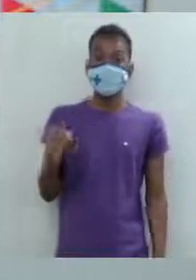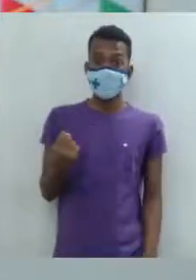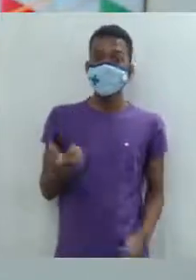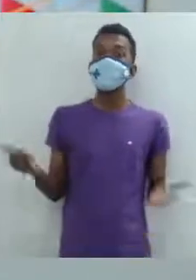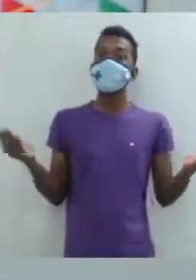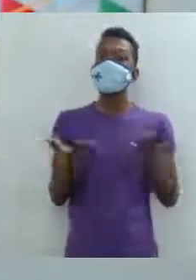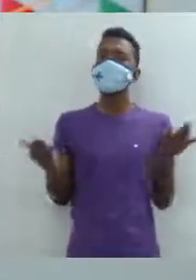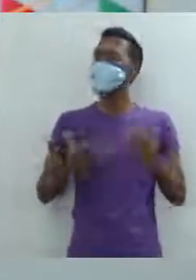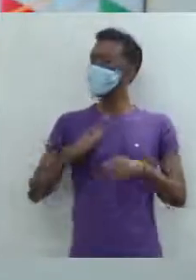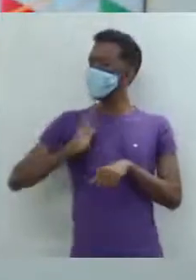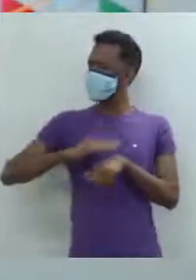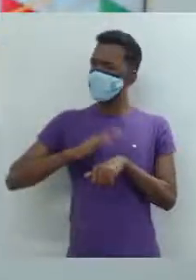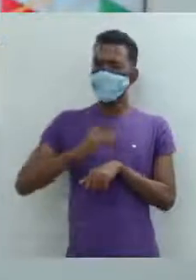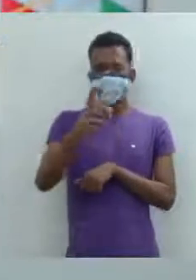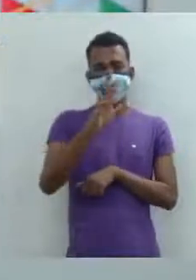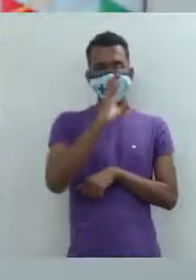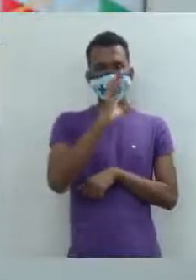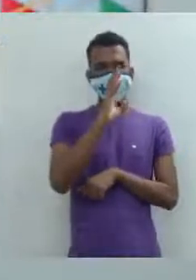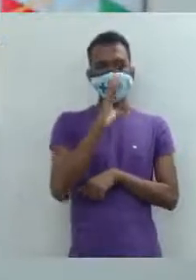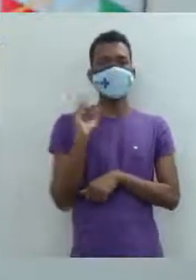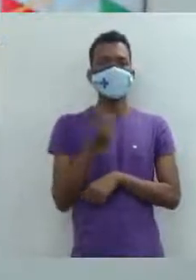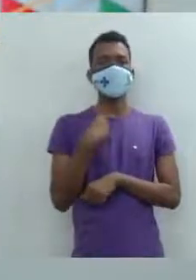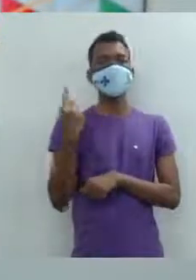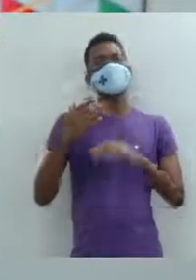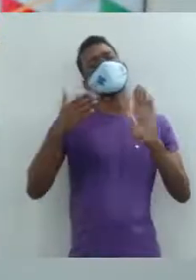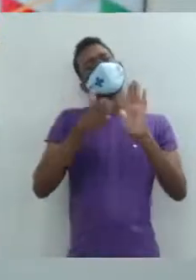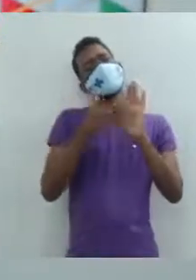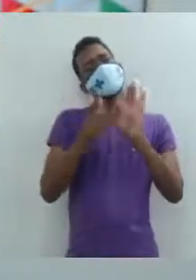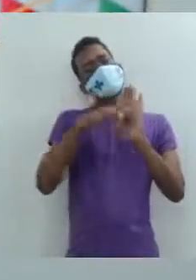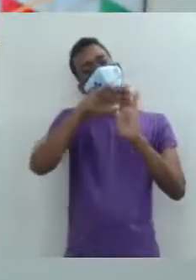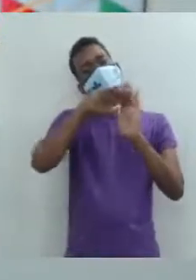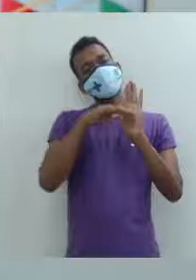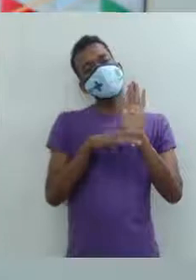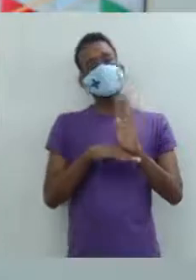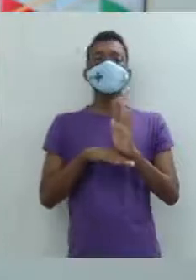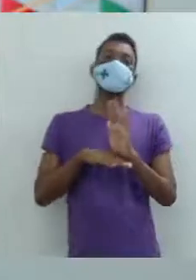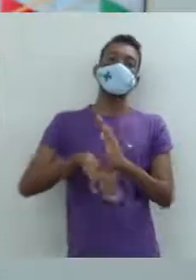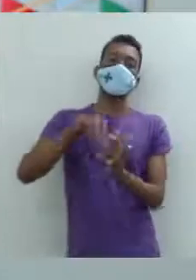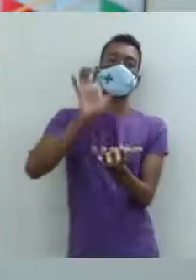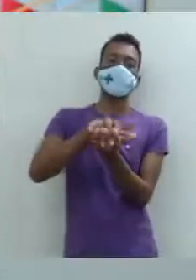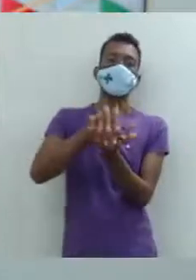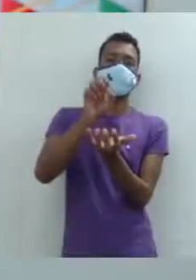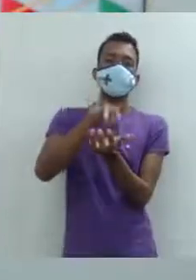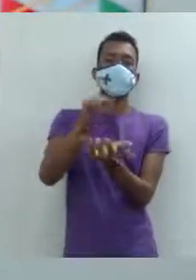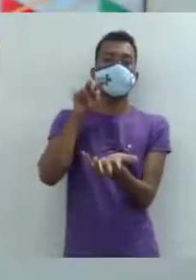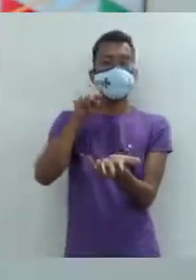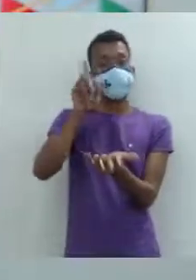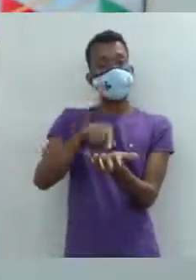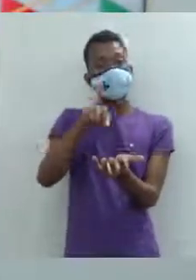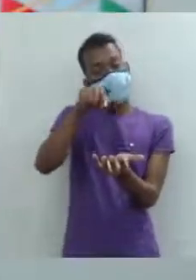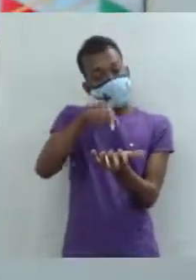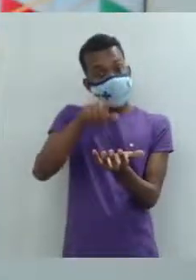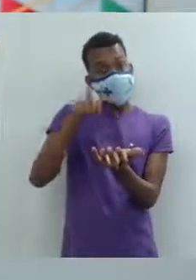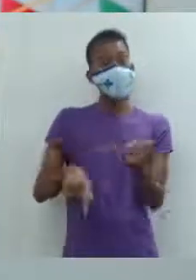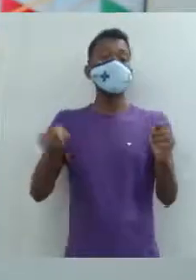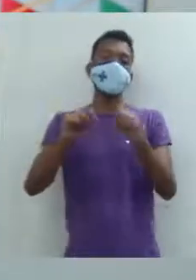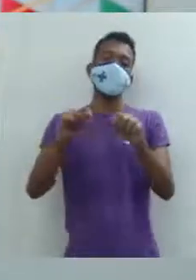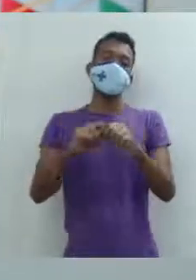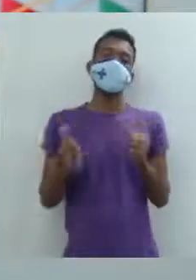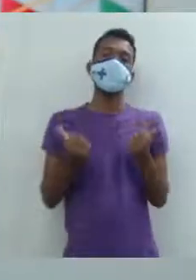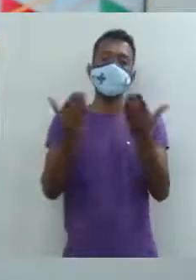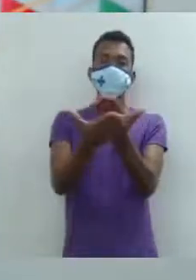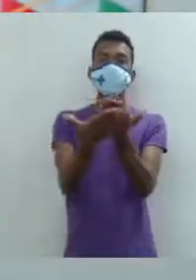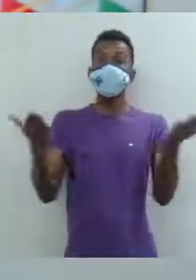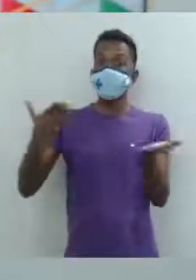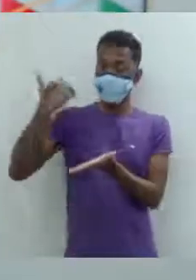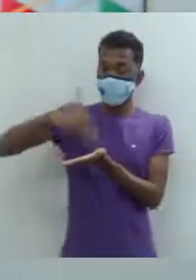você que está assistindo o nosso programa, o Educa PE, um programa feito para vocês pela